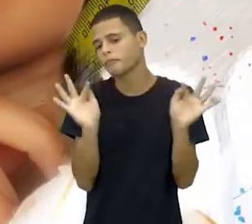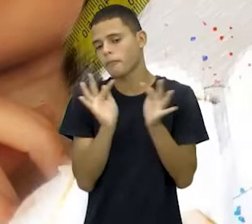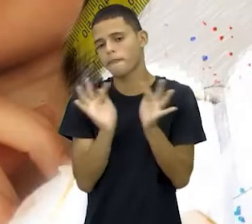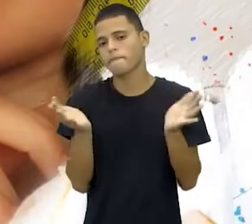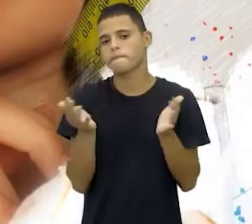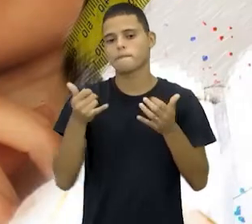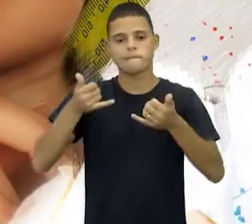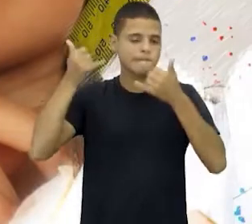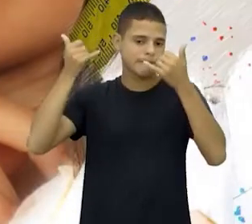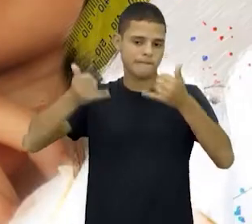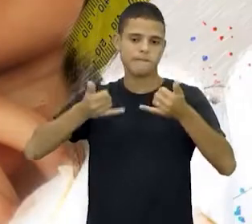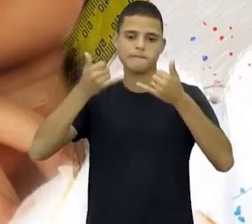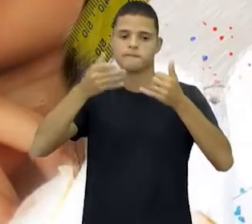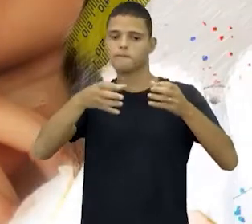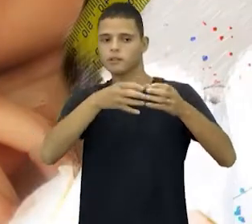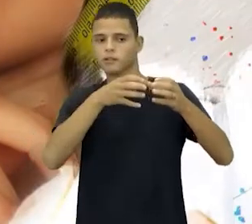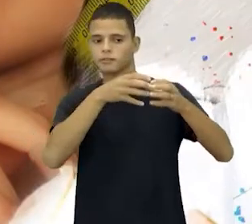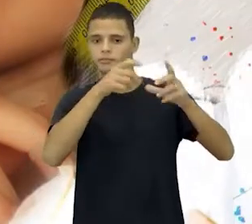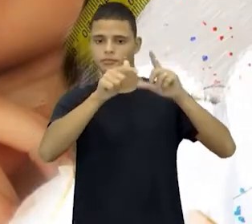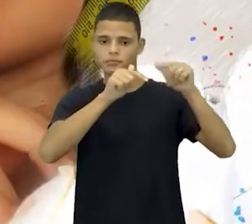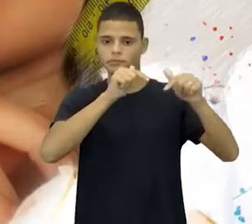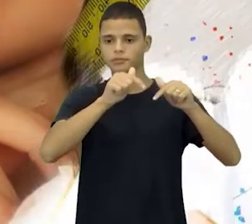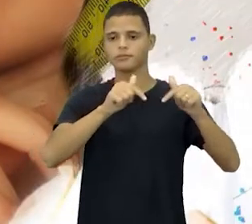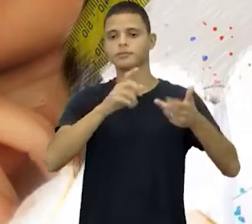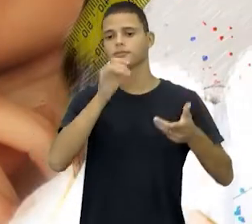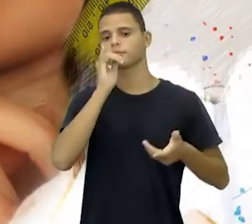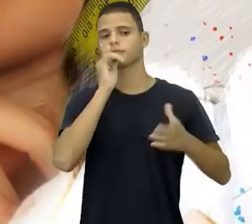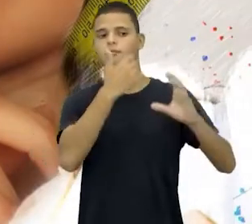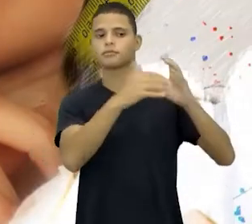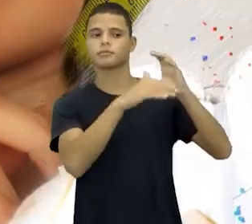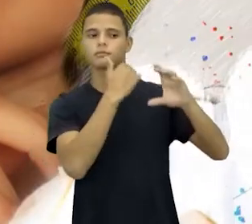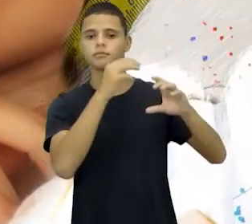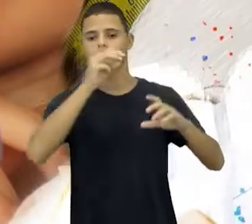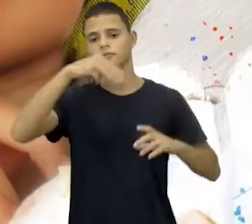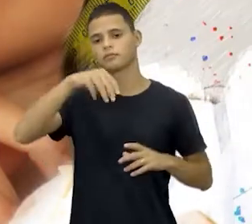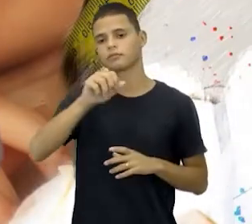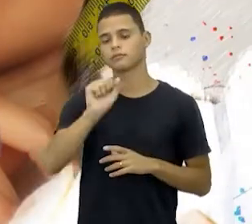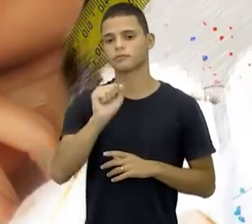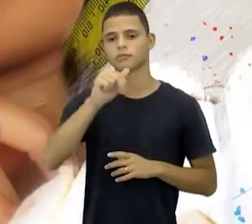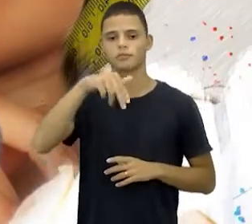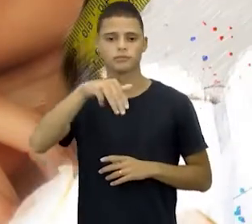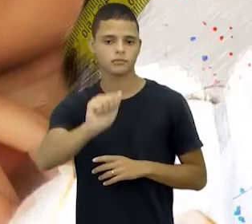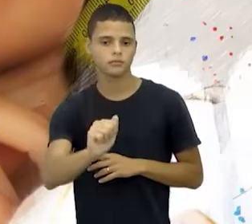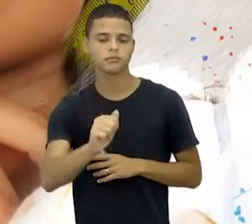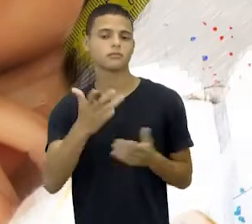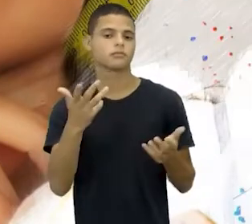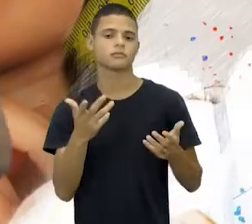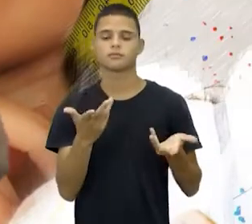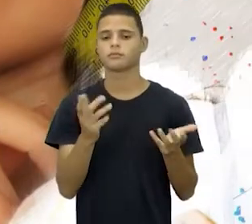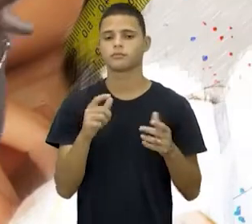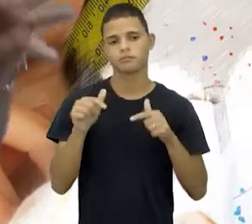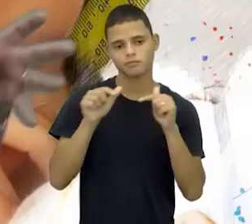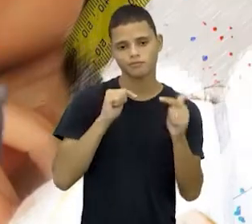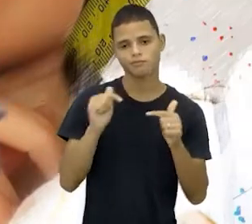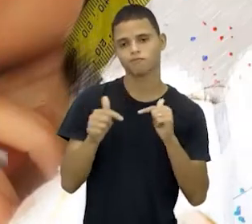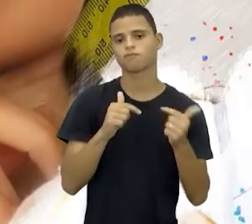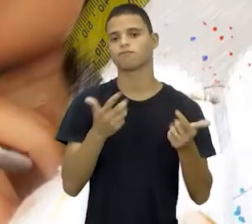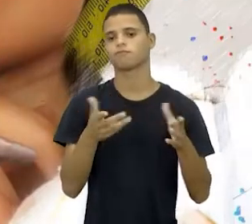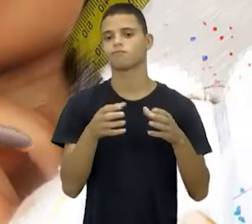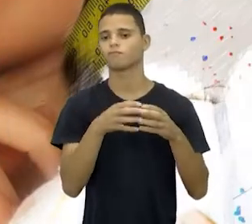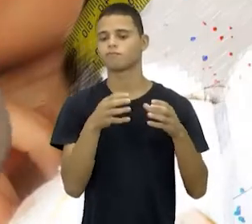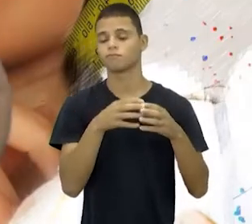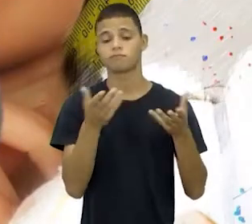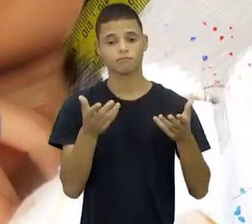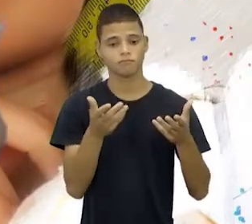né? Dentro do nosso trabalho. Então, eu recebi um torpedo, uma mensagem ali do meu chefe, do colega de trabalho, do mundo corporativo. No caso